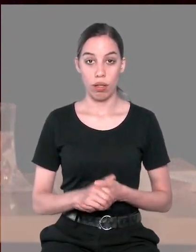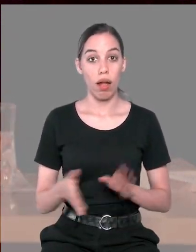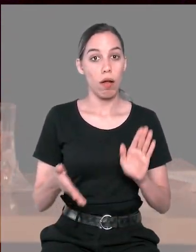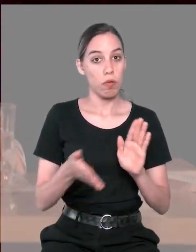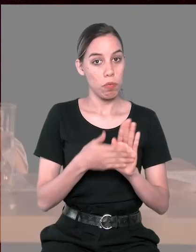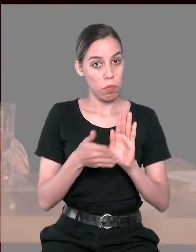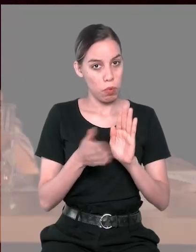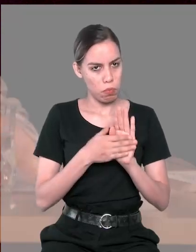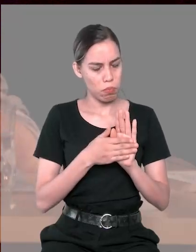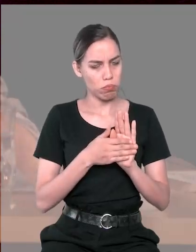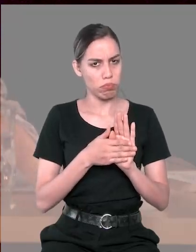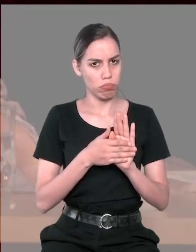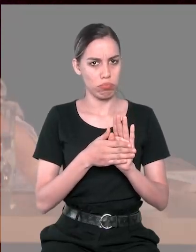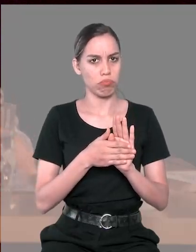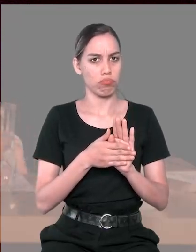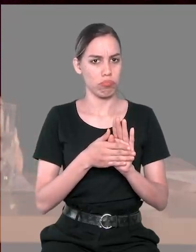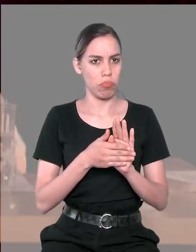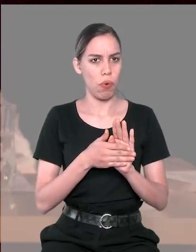A proposta, digamos assim, ela é muito